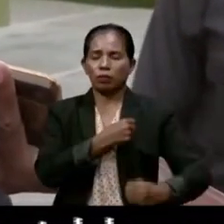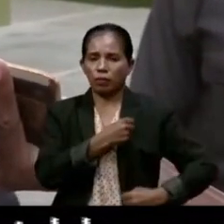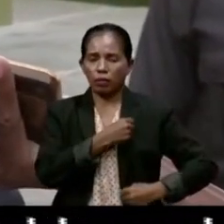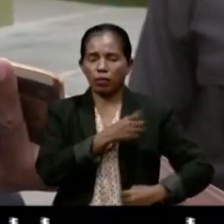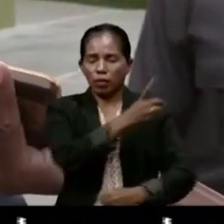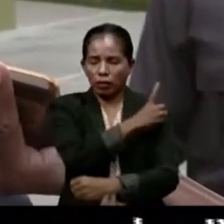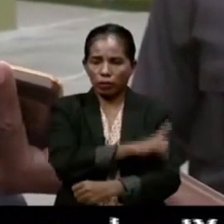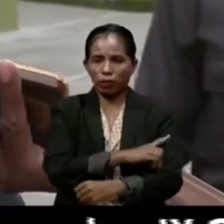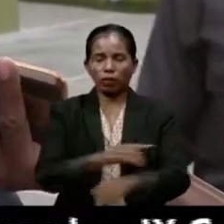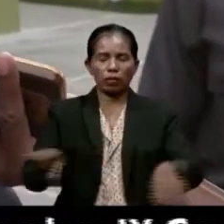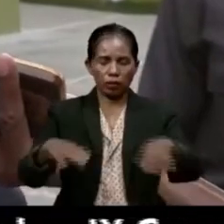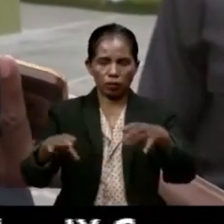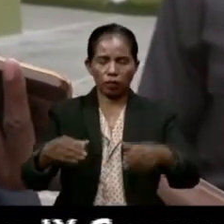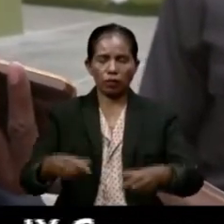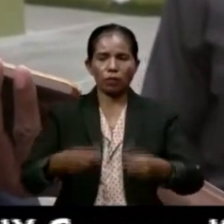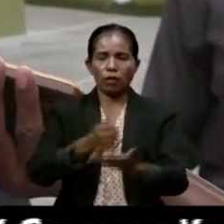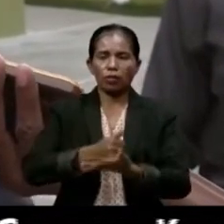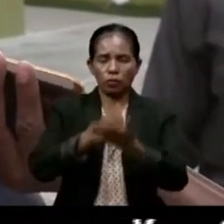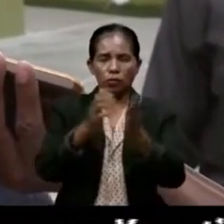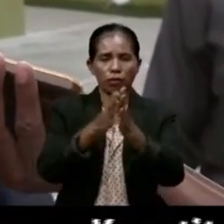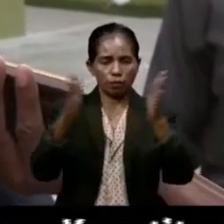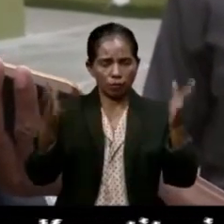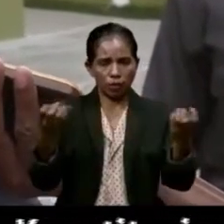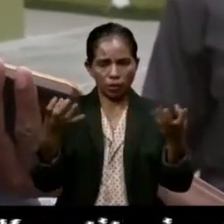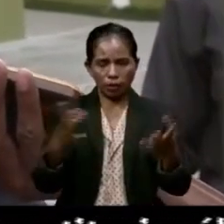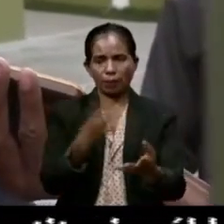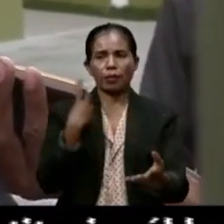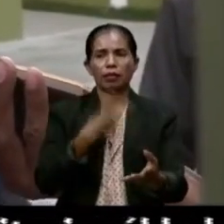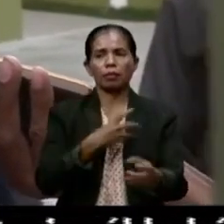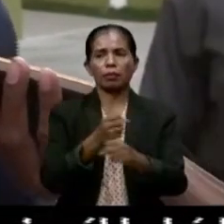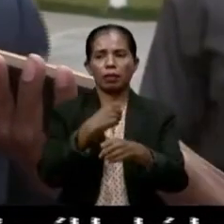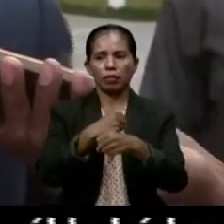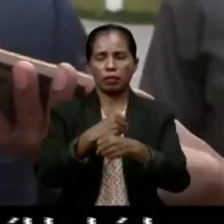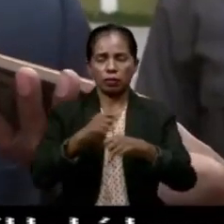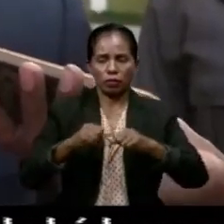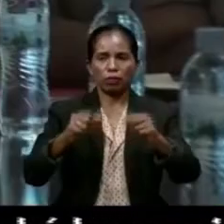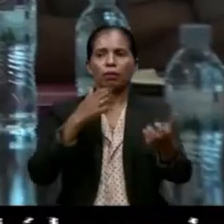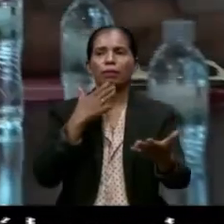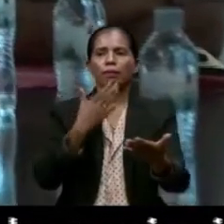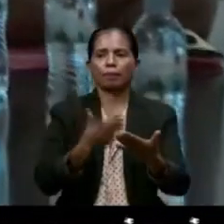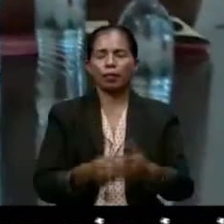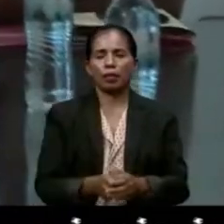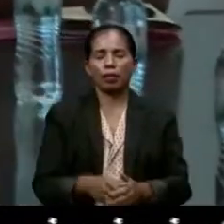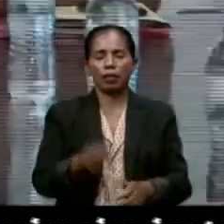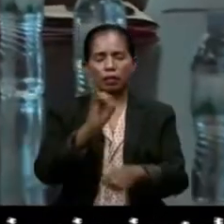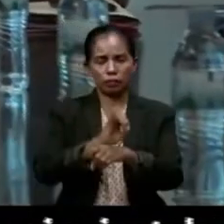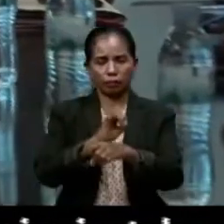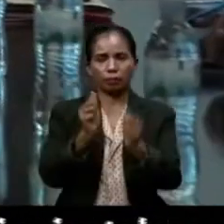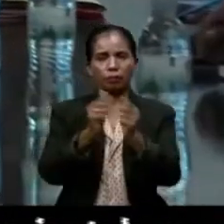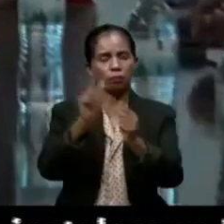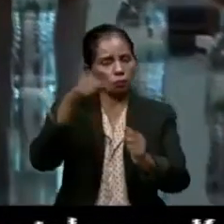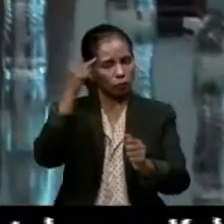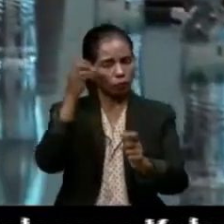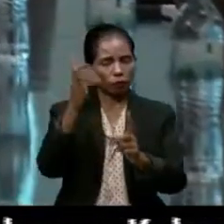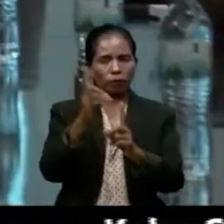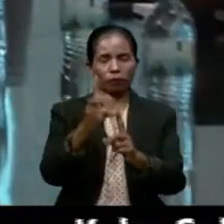serviço da inteligência mas se for apoio na casa para o itaibel halau serviço no halau dia. Além de ne parte igreja o governo ia dia